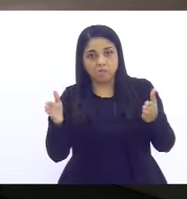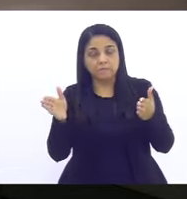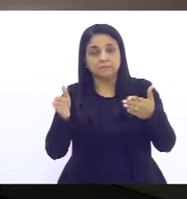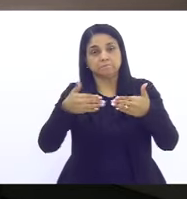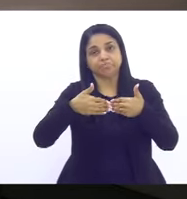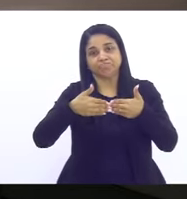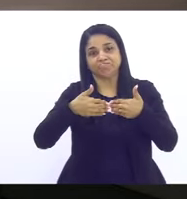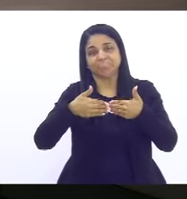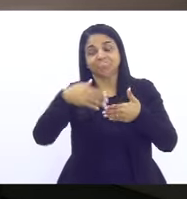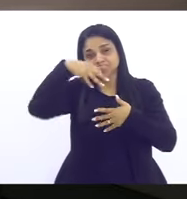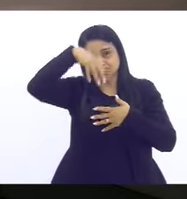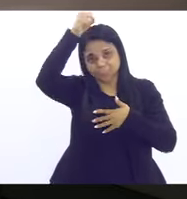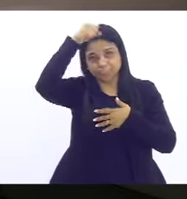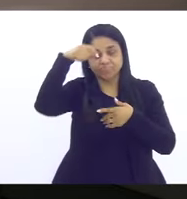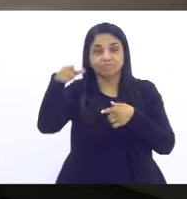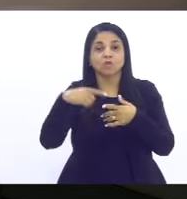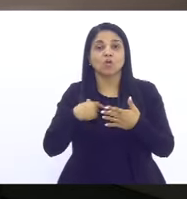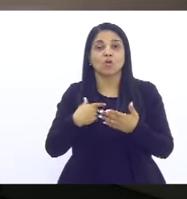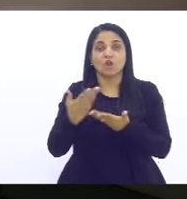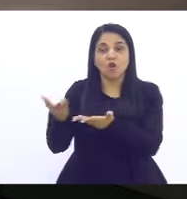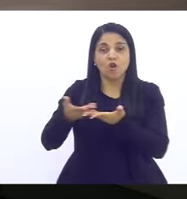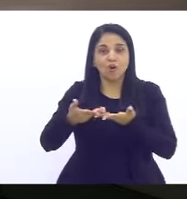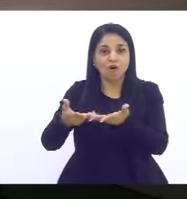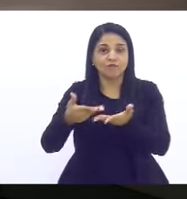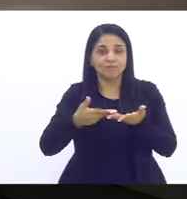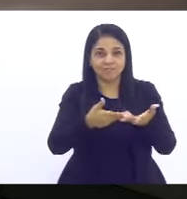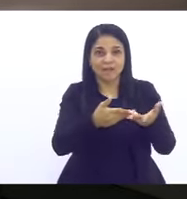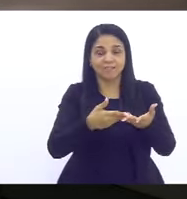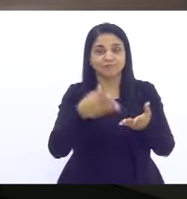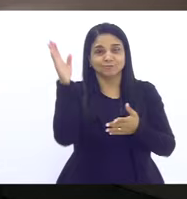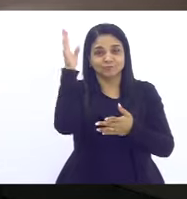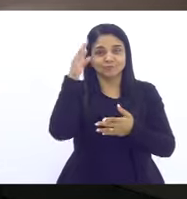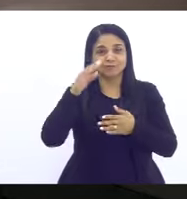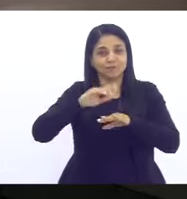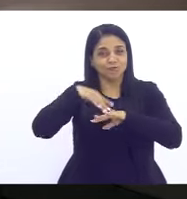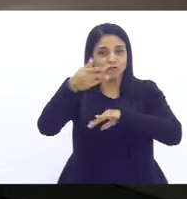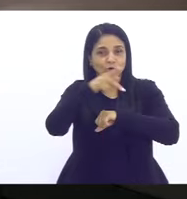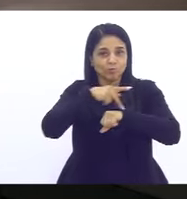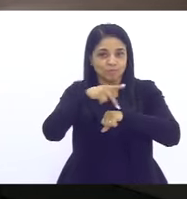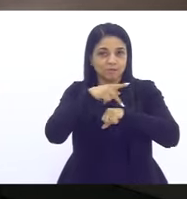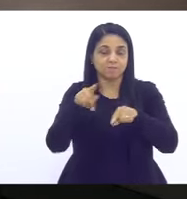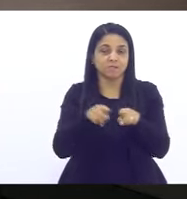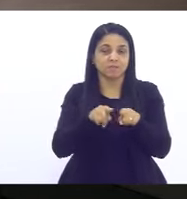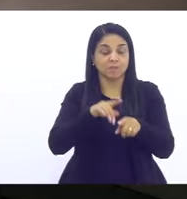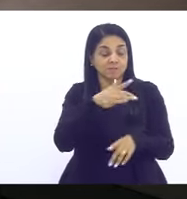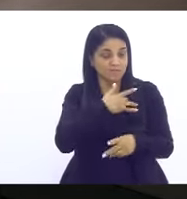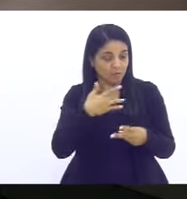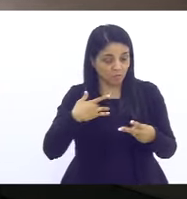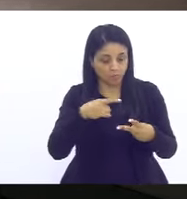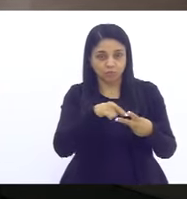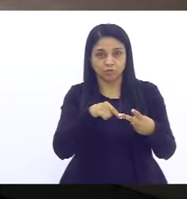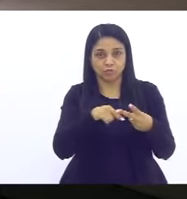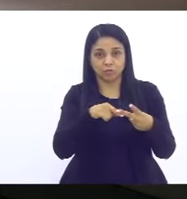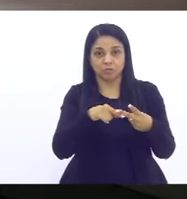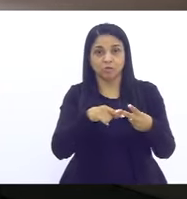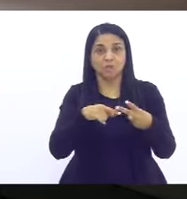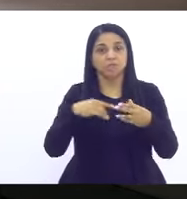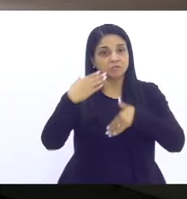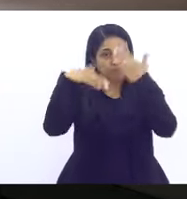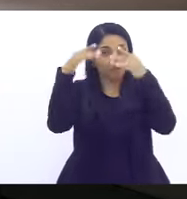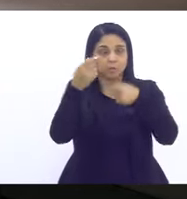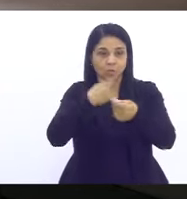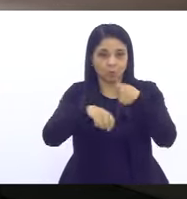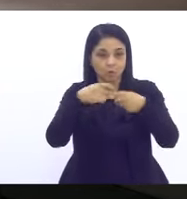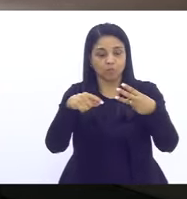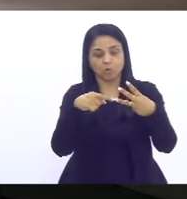escuras, com convidados internacionais. Eu citei 3 casos aqui, um de saúde, um de desenvolvimento econômico e um de cultura, para dizer que